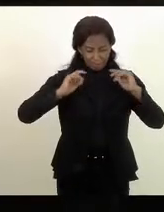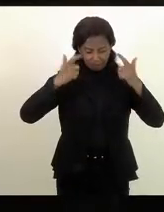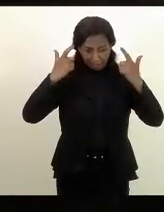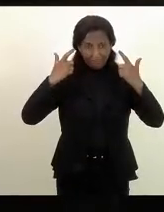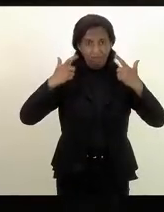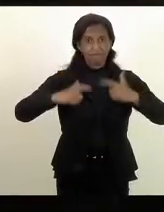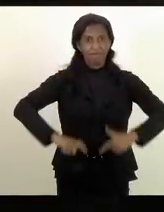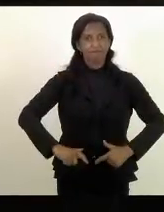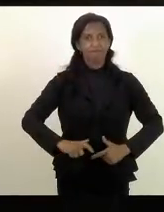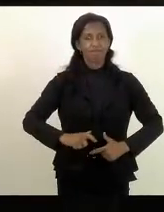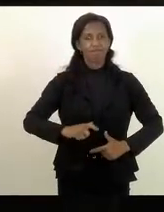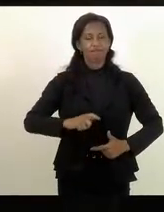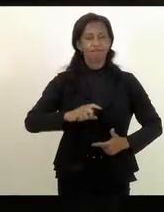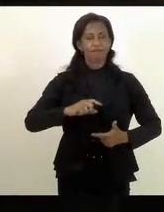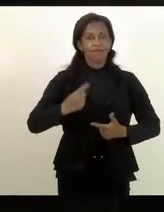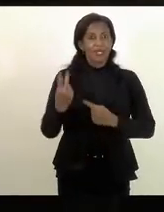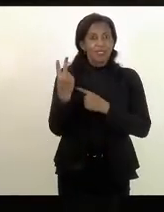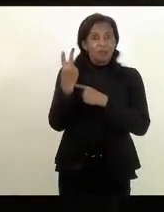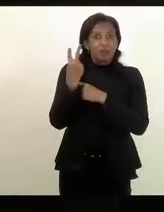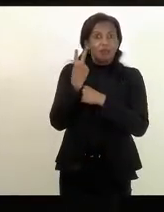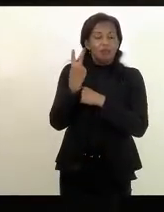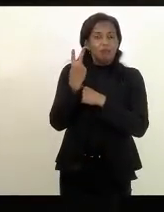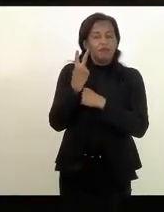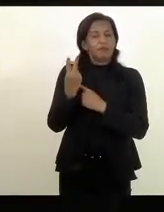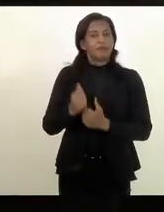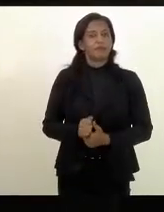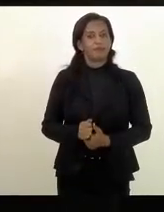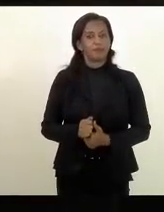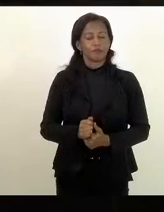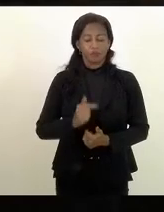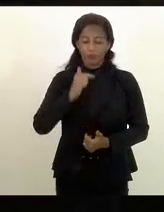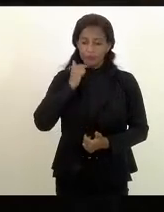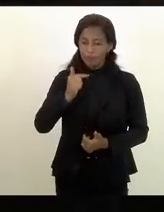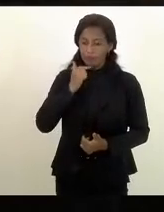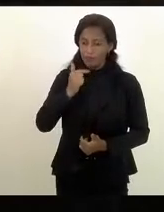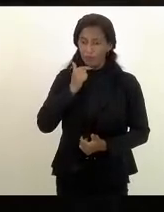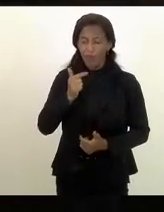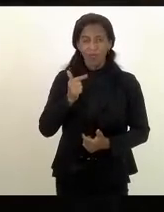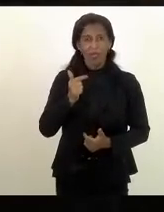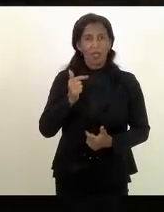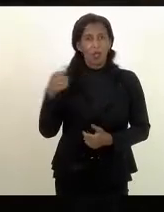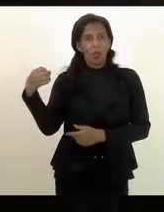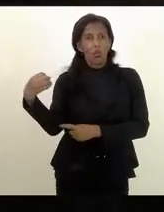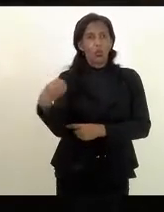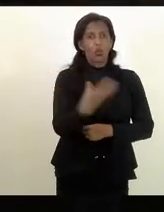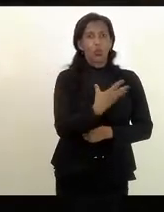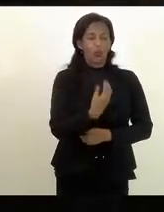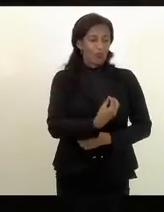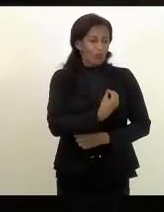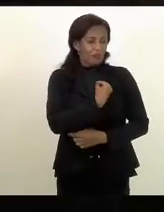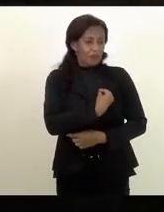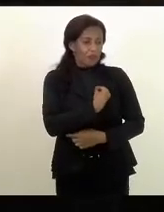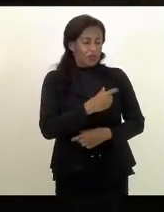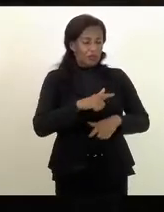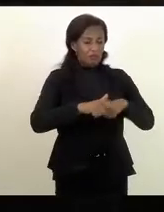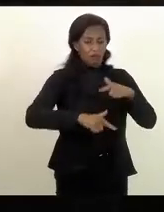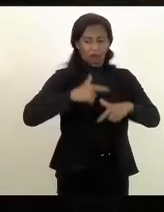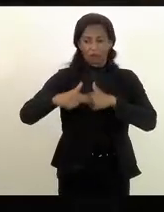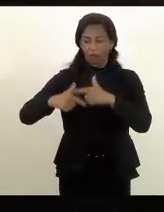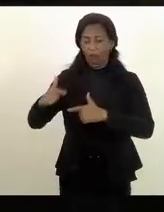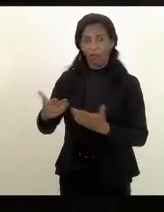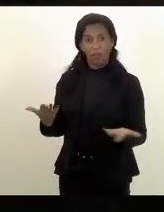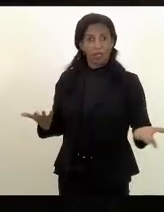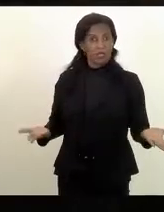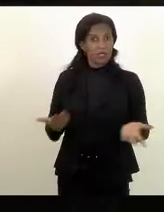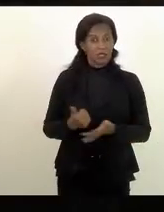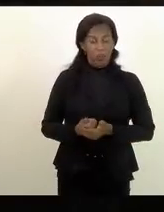de se autoproteger e não conseguem mais abrir novos campos de vida e trabalho então vossa excelência quando